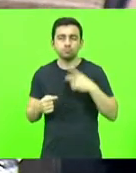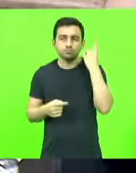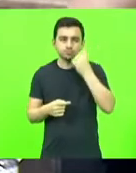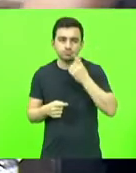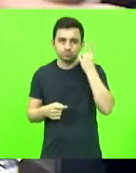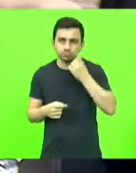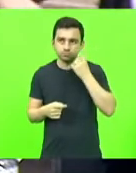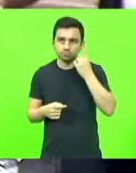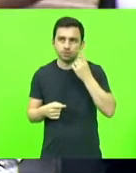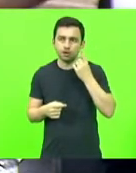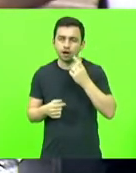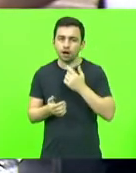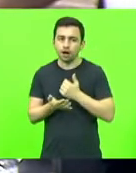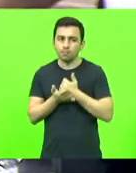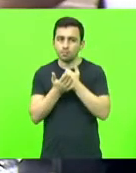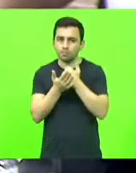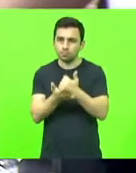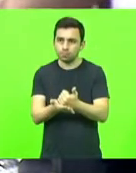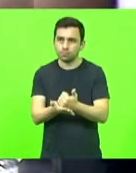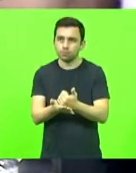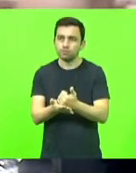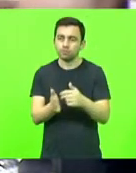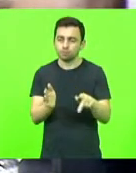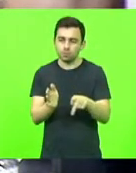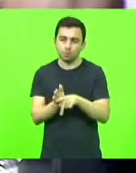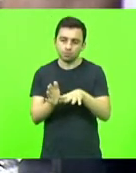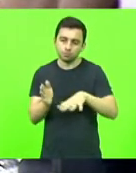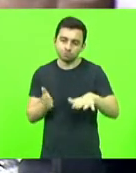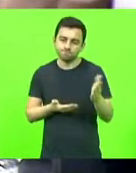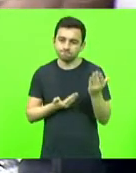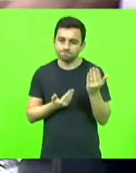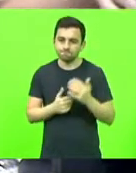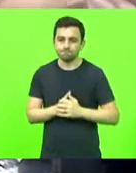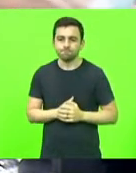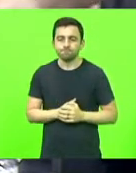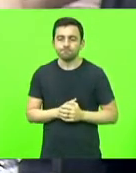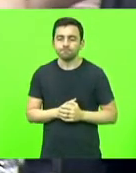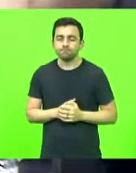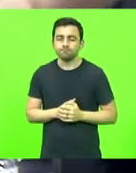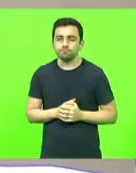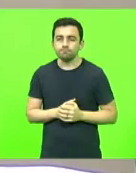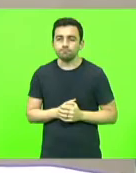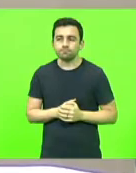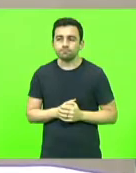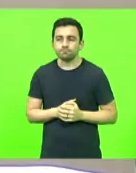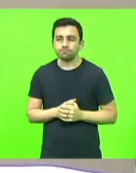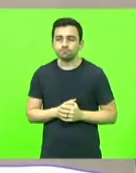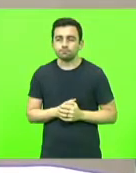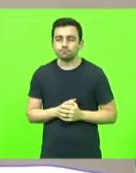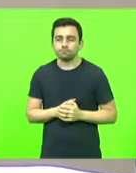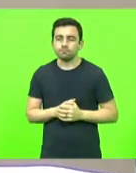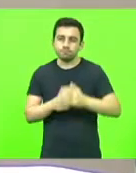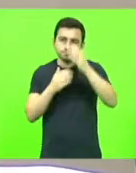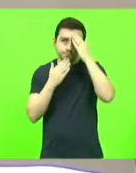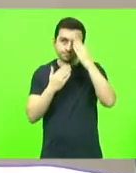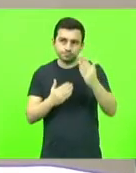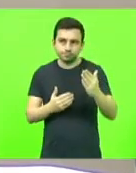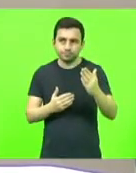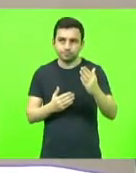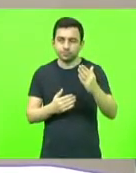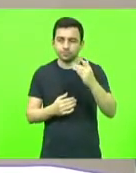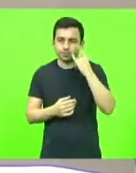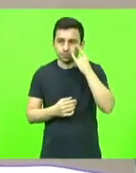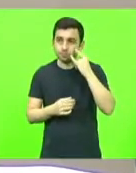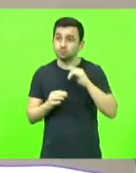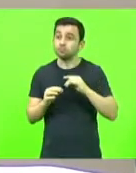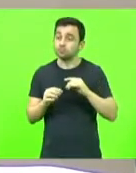essa contribuição que o Parlamento Jovem nos traz. Muito obrigado, senhor presidente. Obrigado, deputado Milton Alves. Também sejam